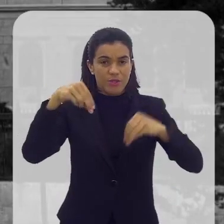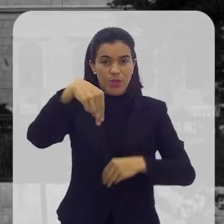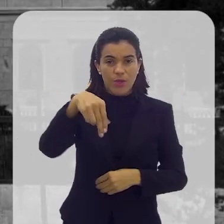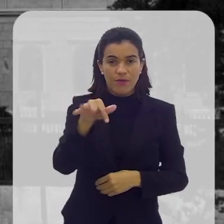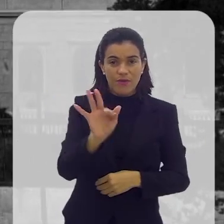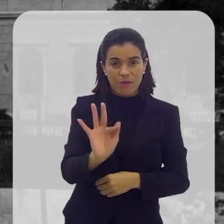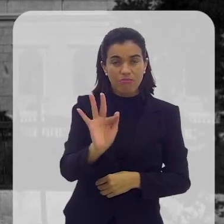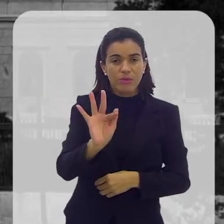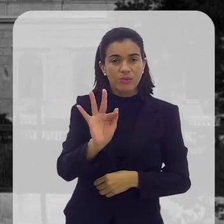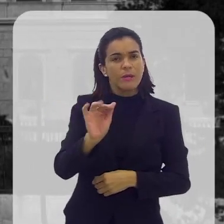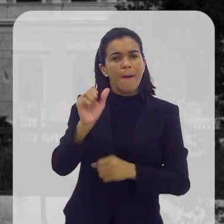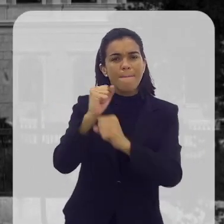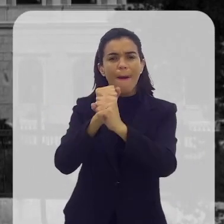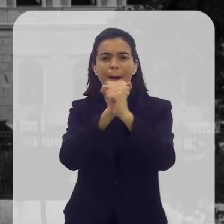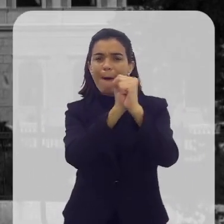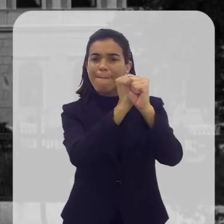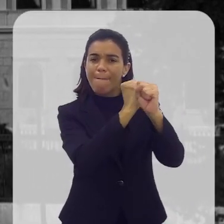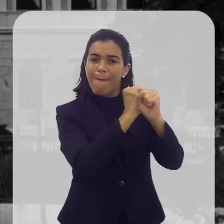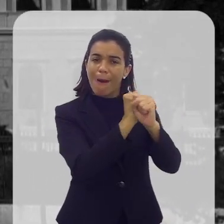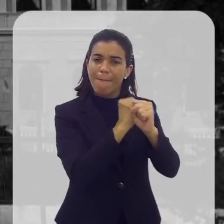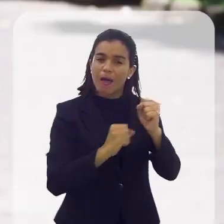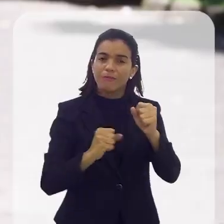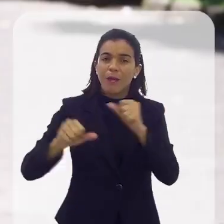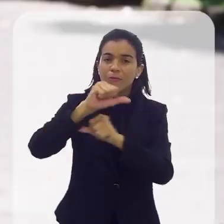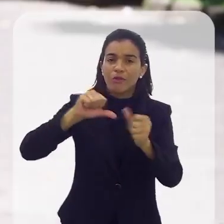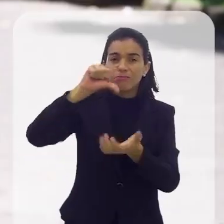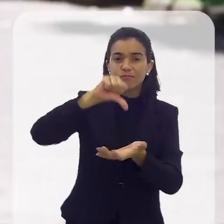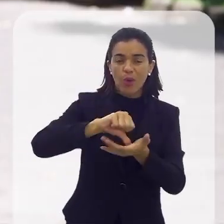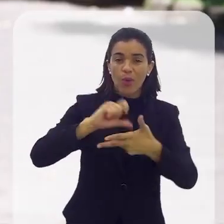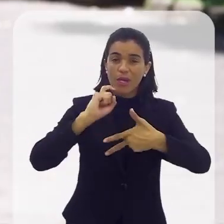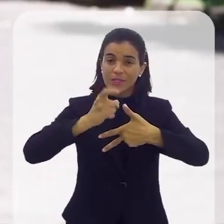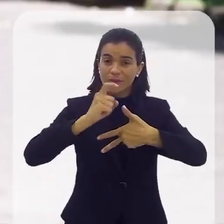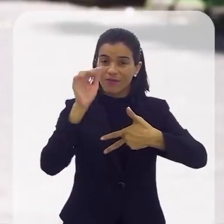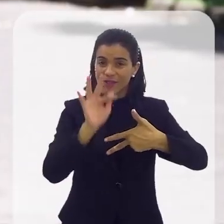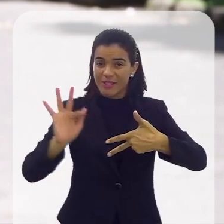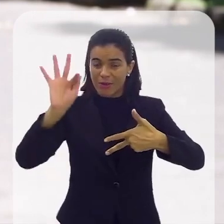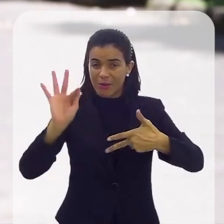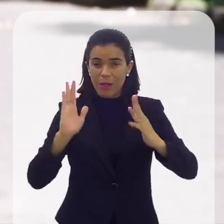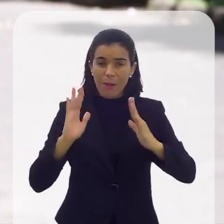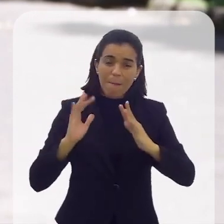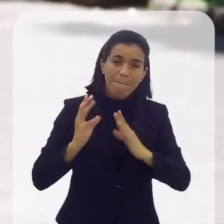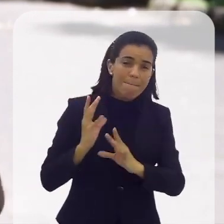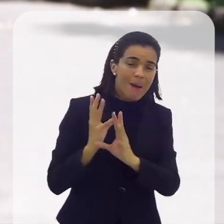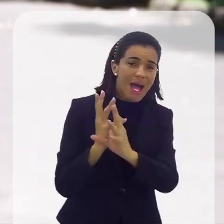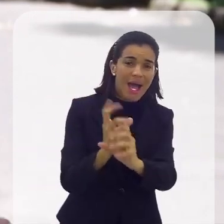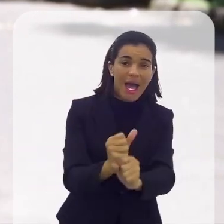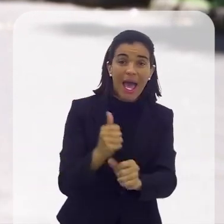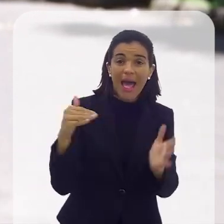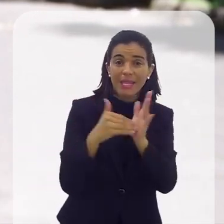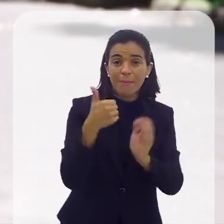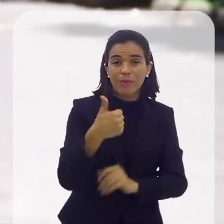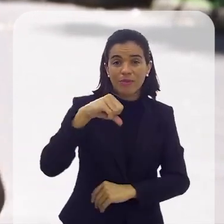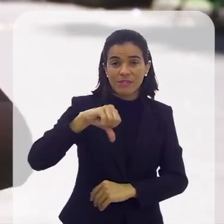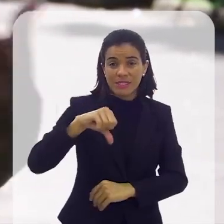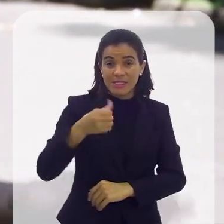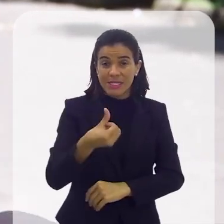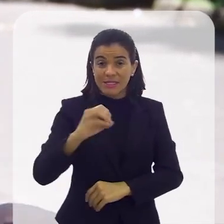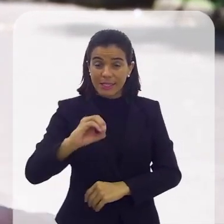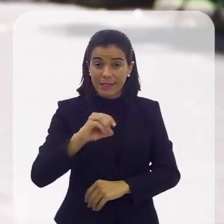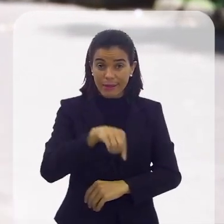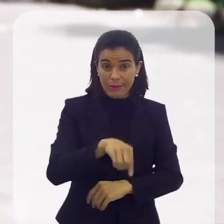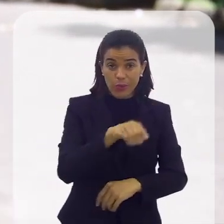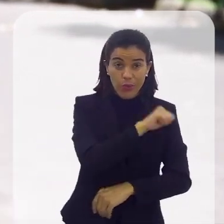Friburgo passou por diversas reformas para receber a sede do Poder Executivo Federal, que durou até os anos de 1960, com a